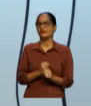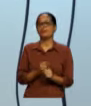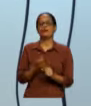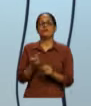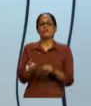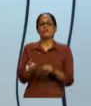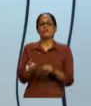L, e o C,